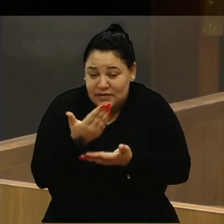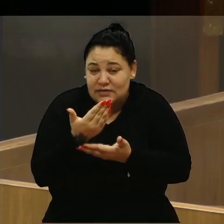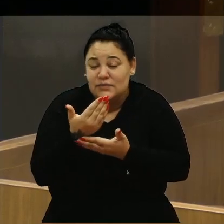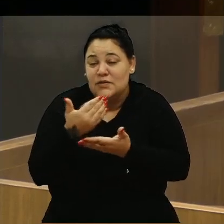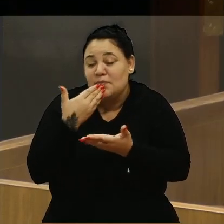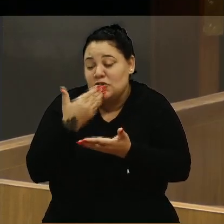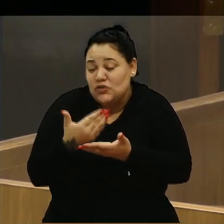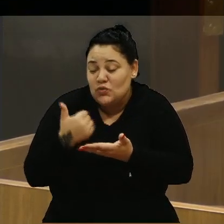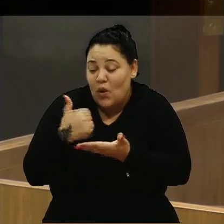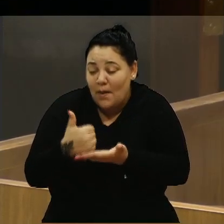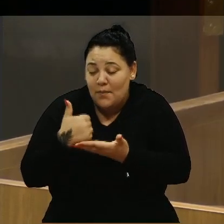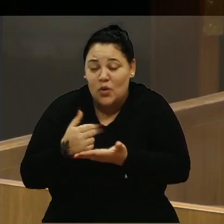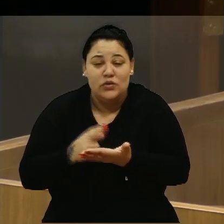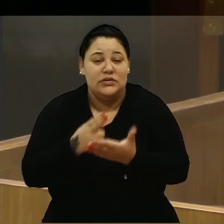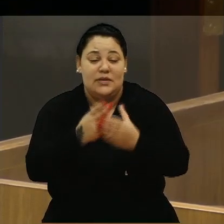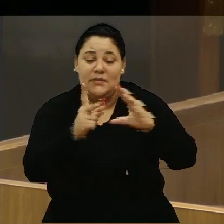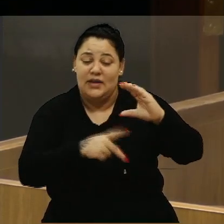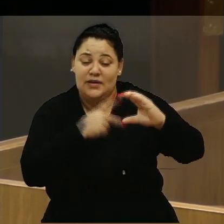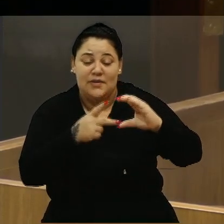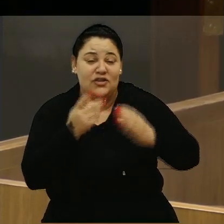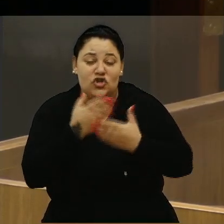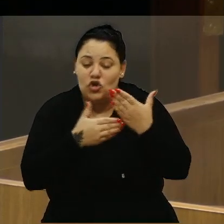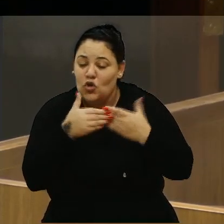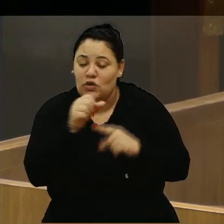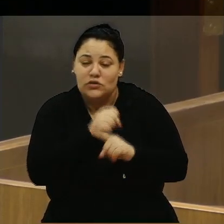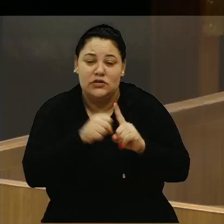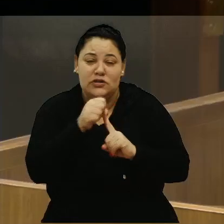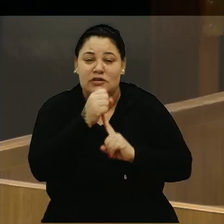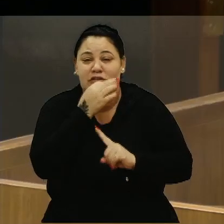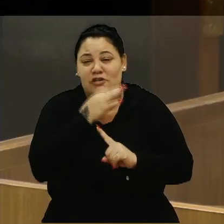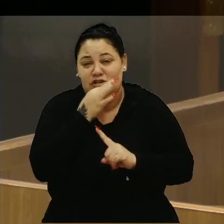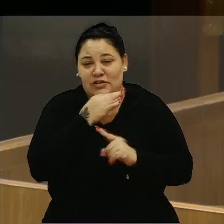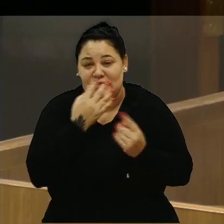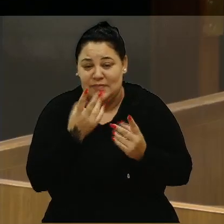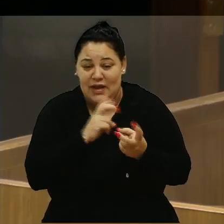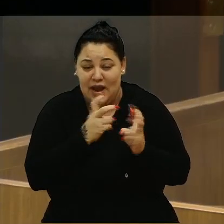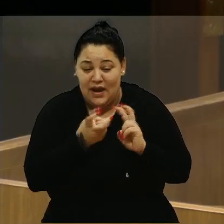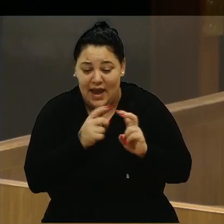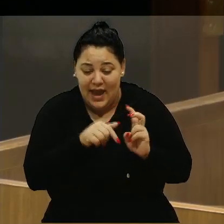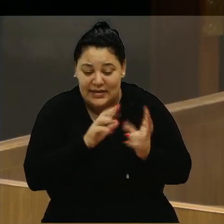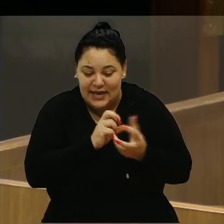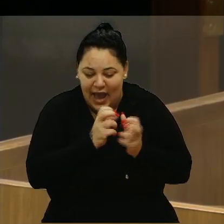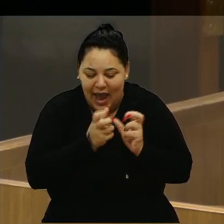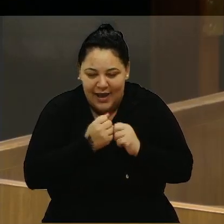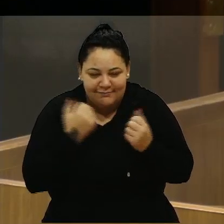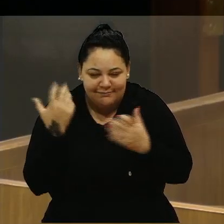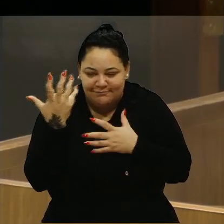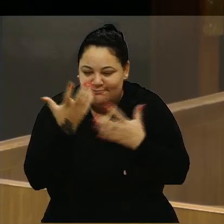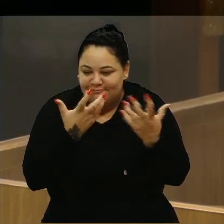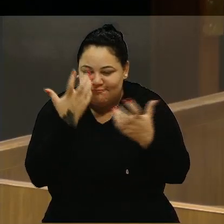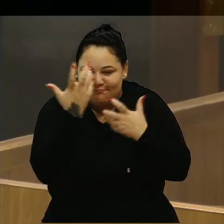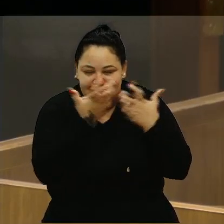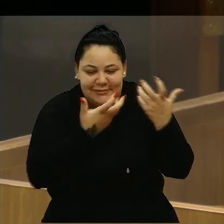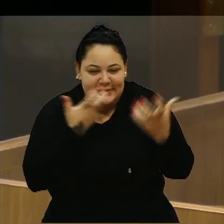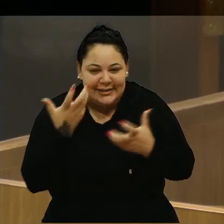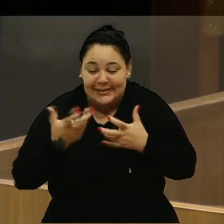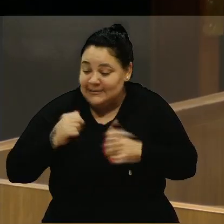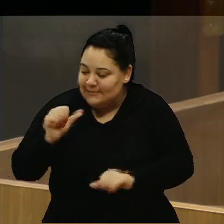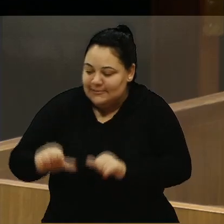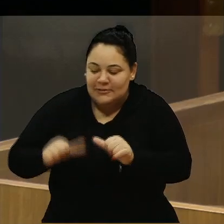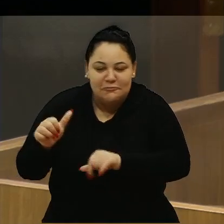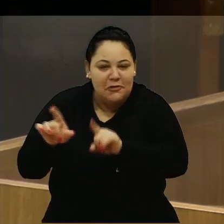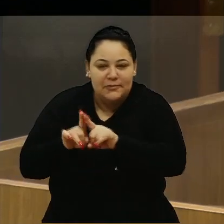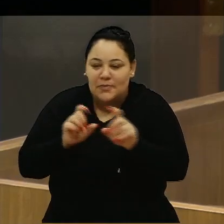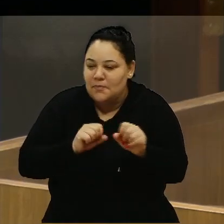casa e de toda a sociedade caxiense, para que a capoeira, essa arte que encanta, educa e transforma, possa